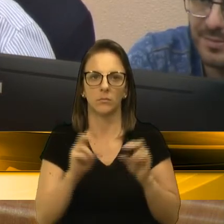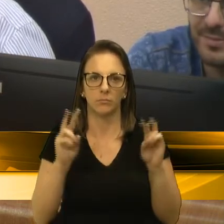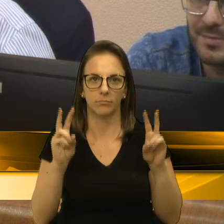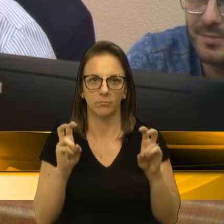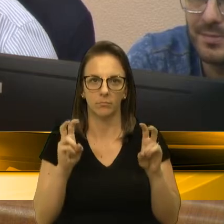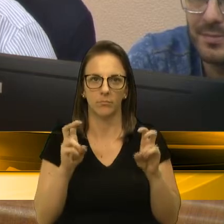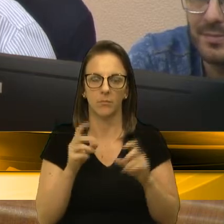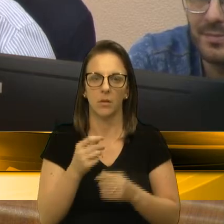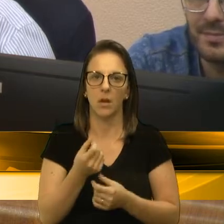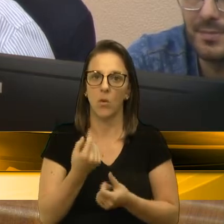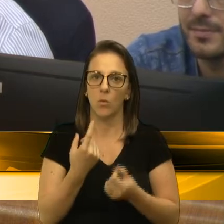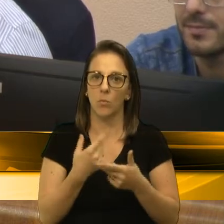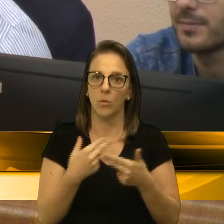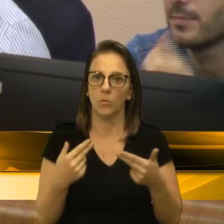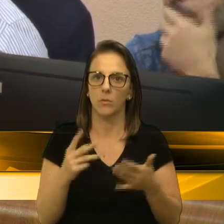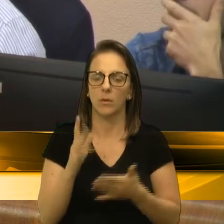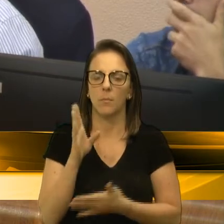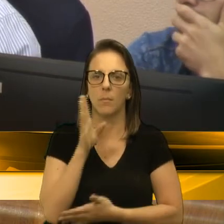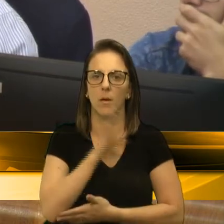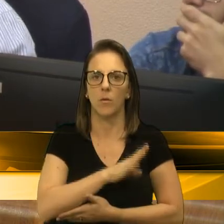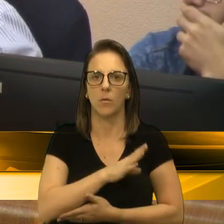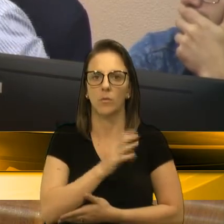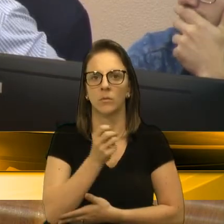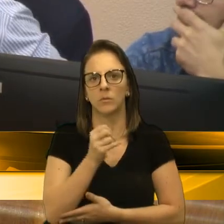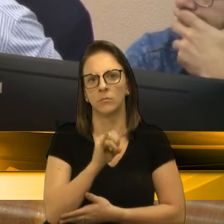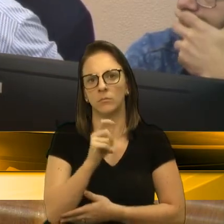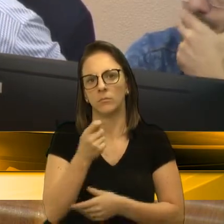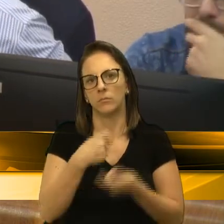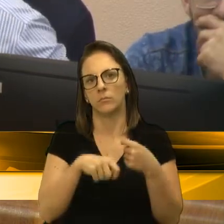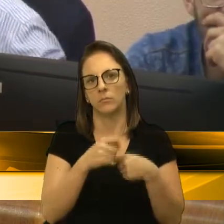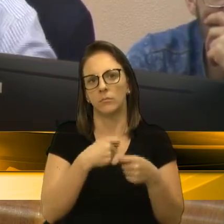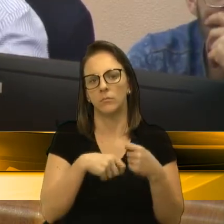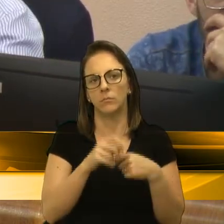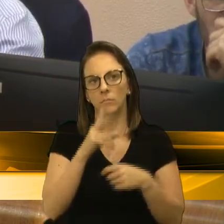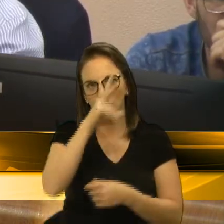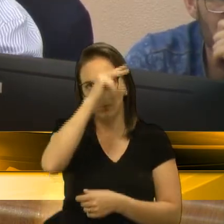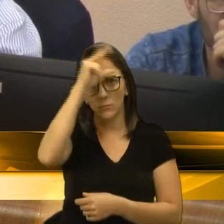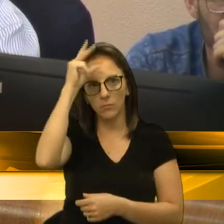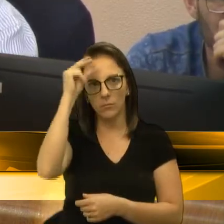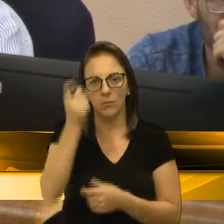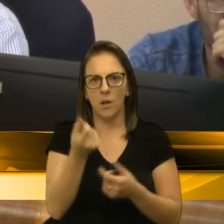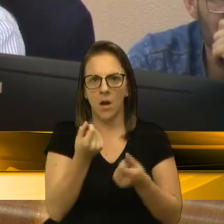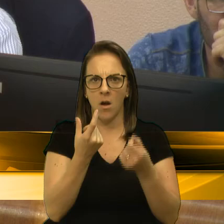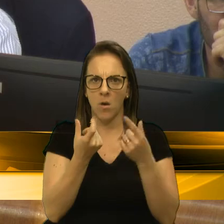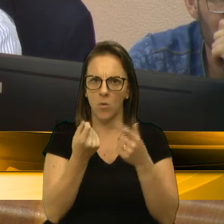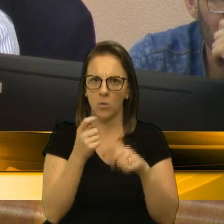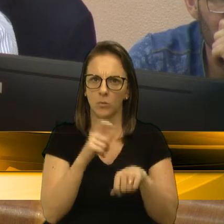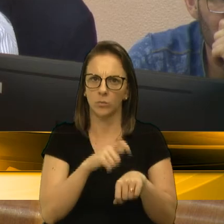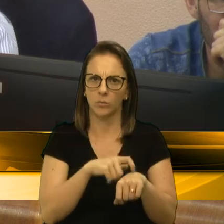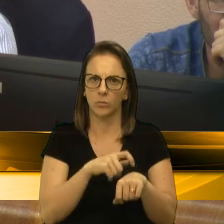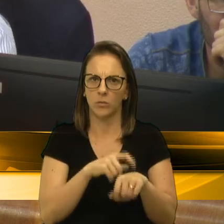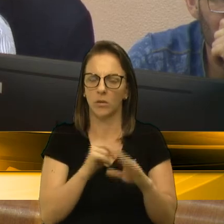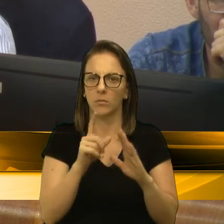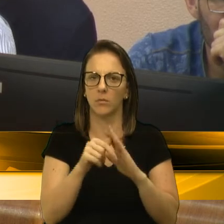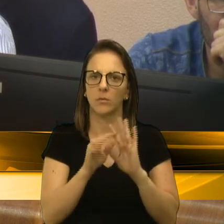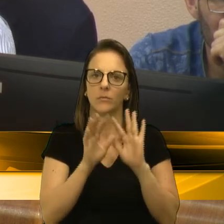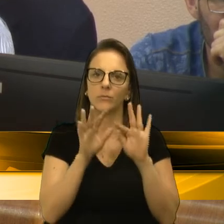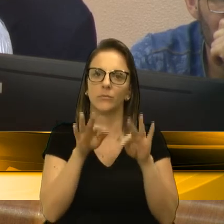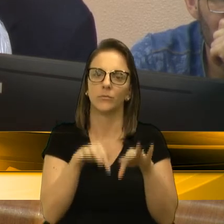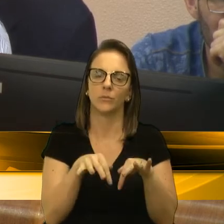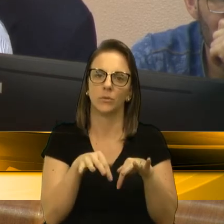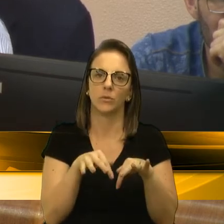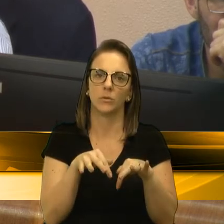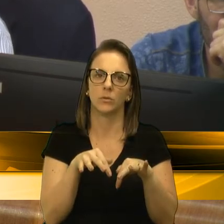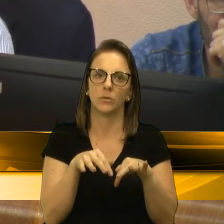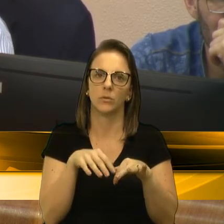muito mesmo. Quando uma administração municipal, passado o tempo festivo de desfiles pelas ruas centrais com megafone